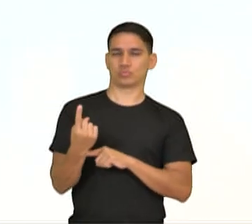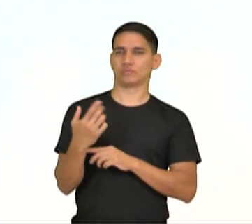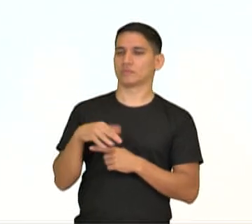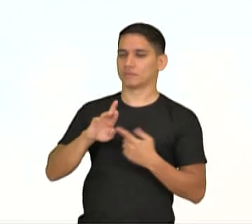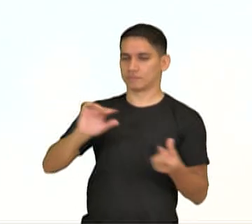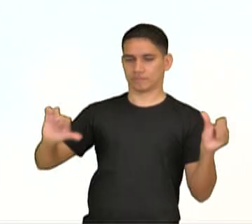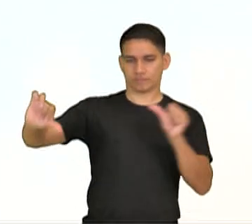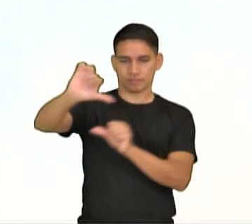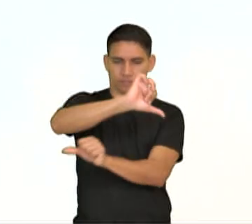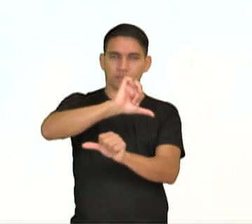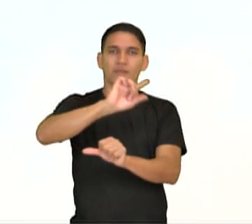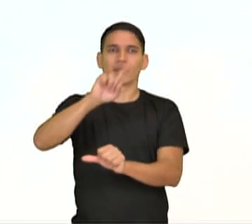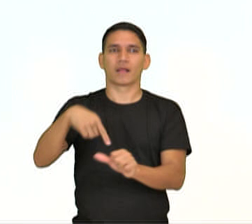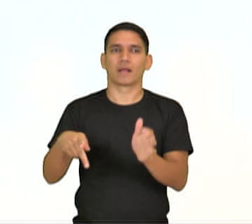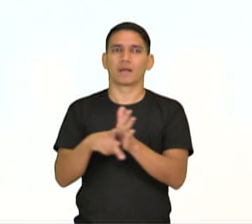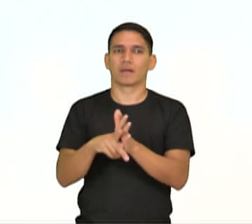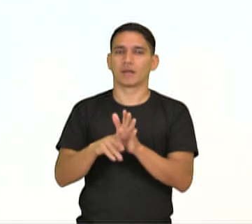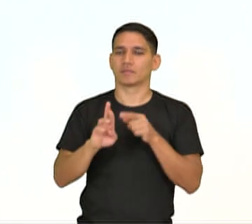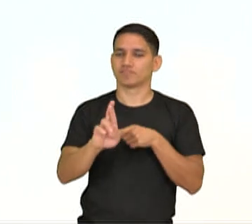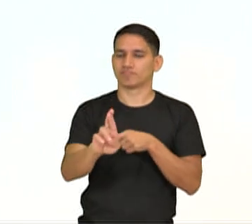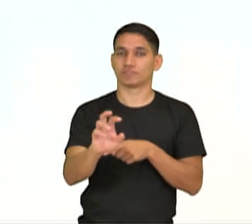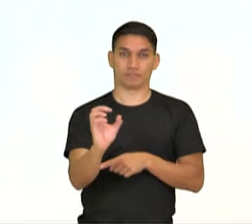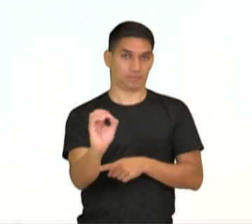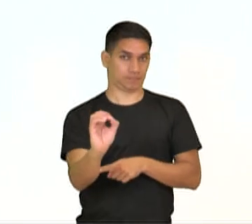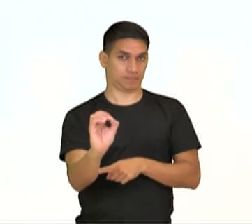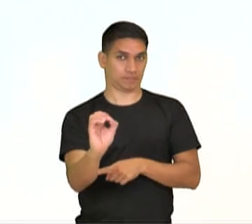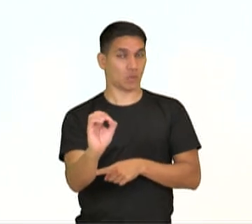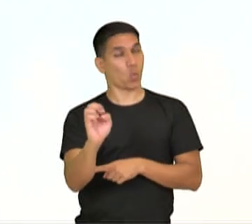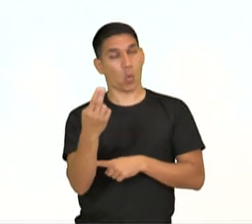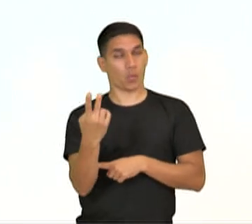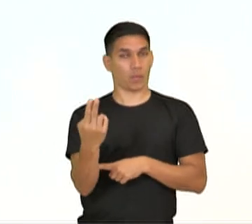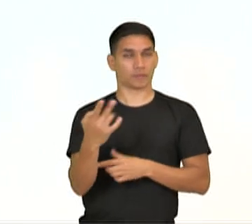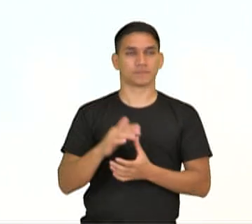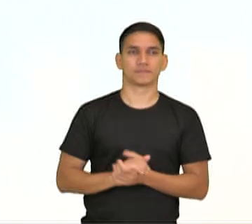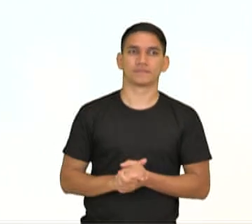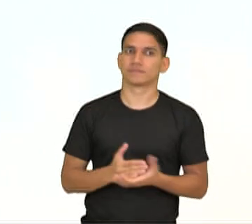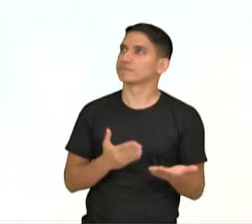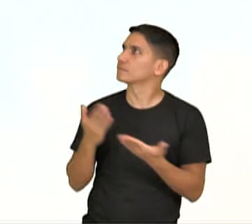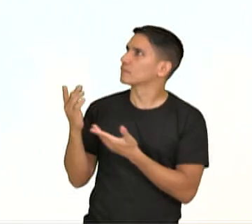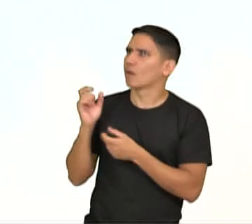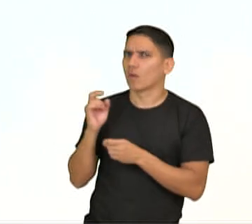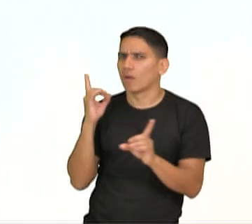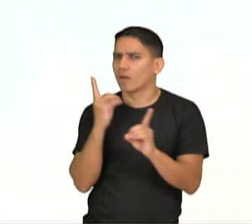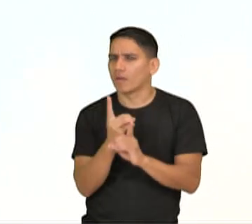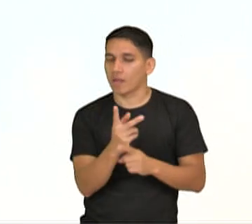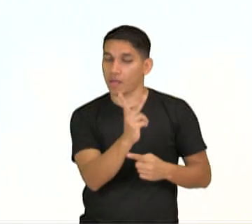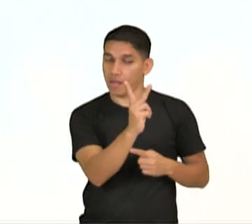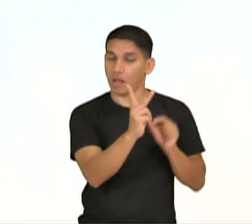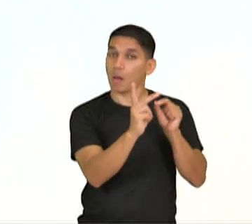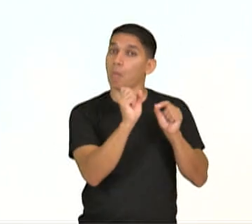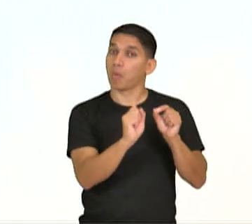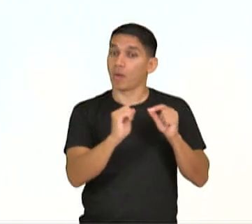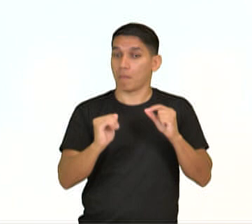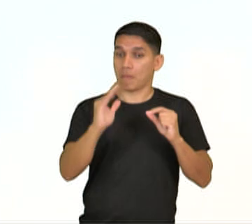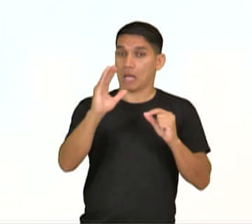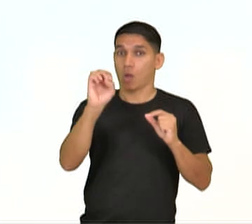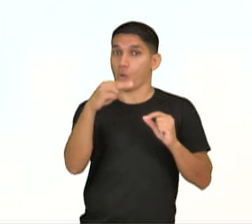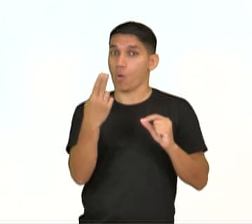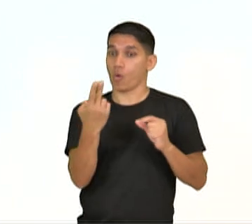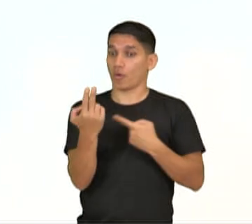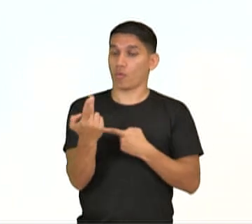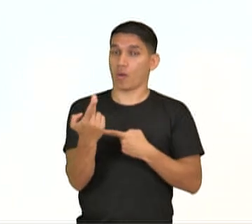ou igual que 0. E aí eu cheguei lá na resposta de que o K, ele pode ser maior ou igual que